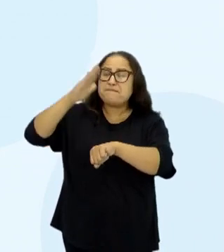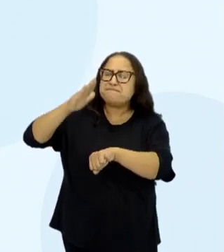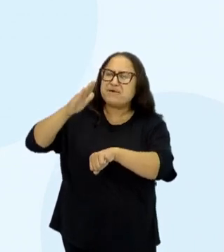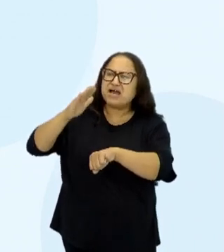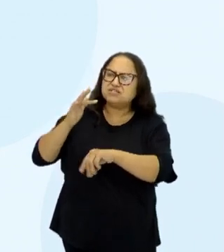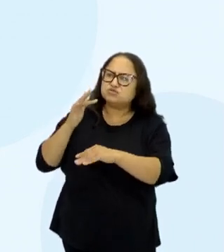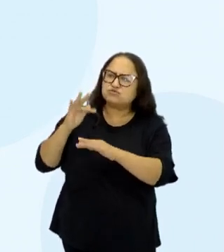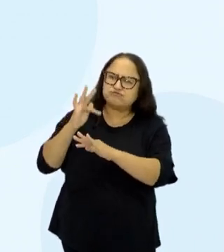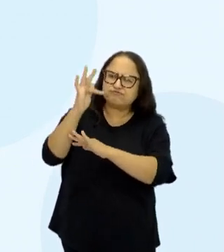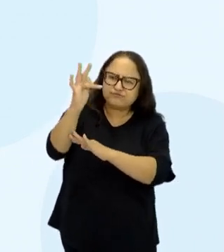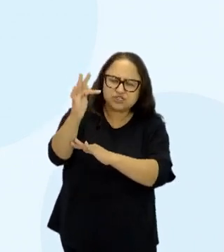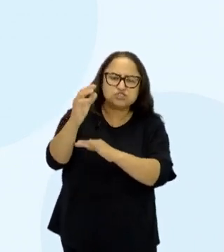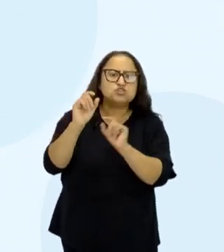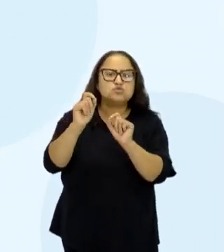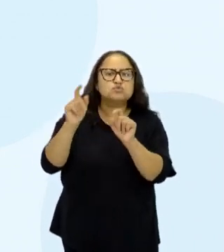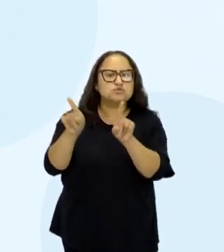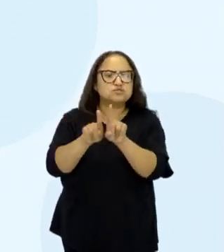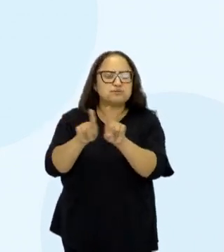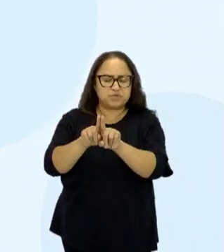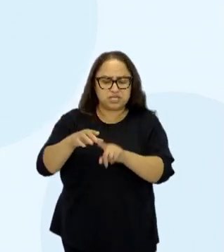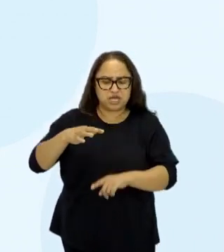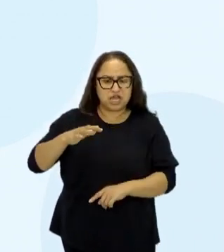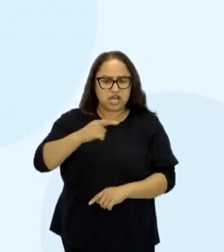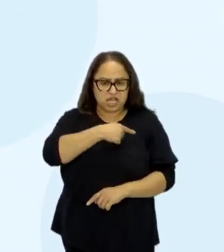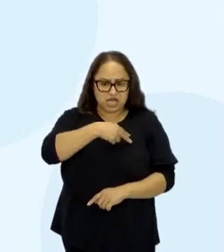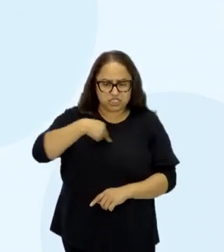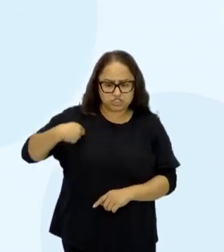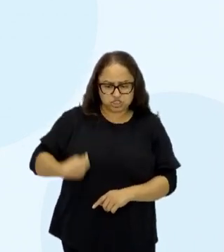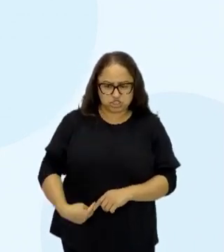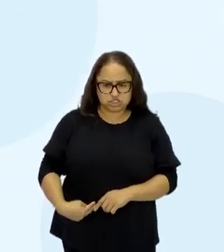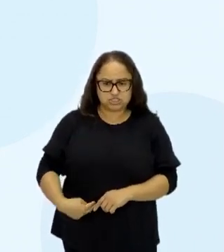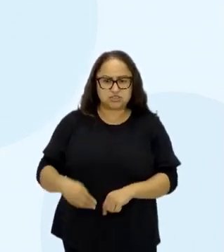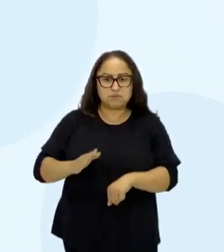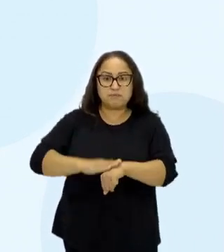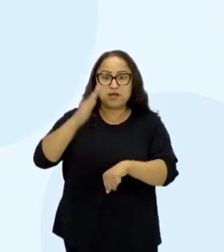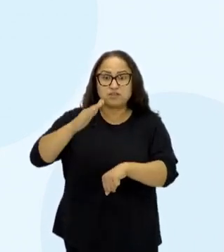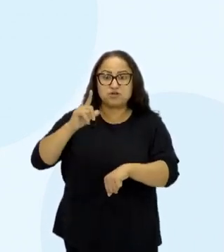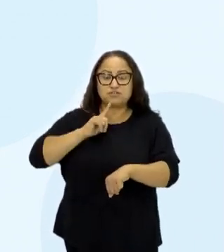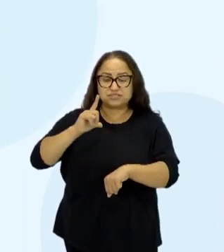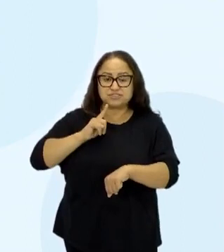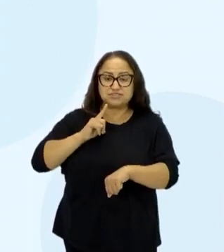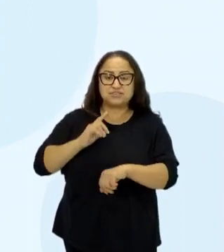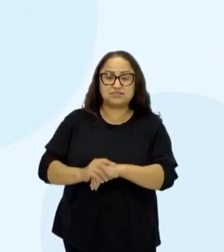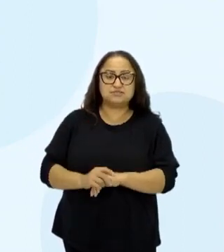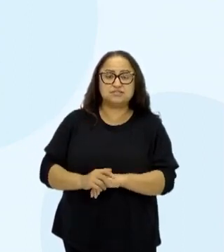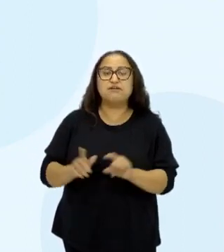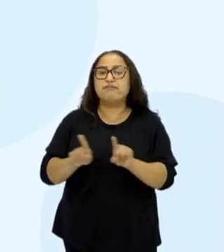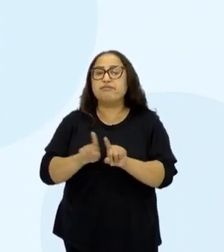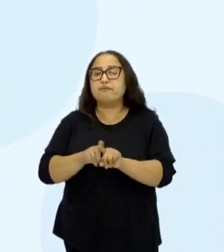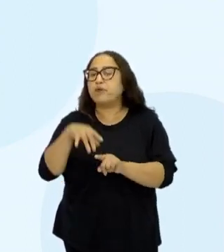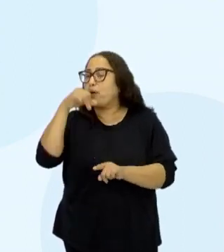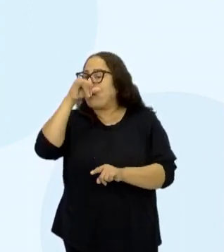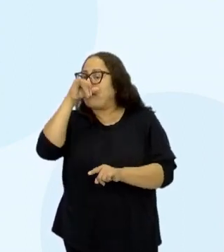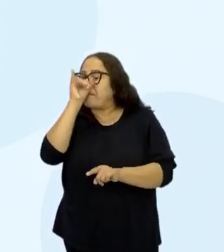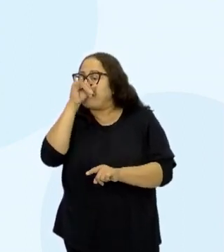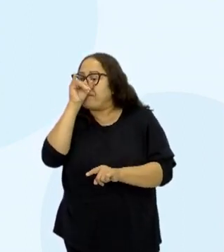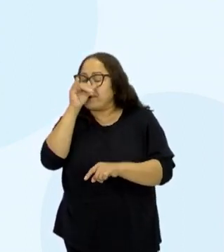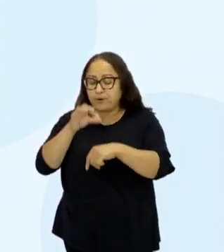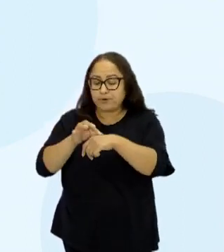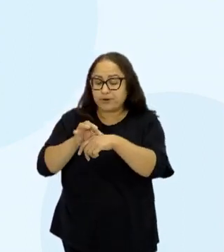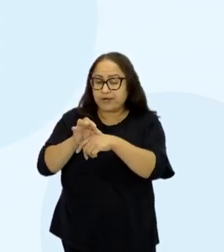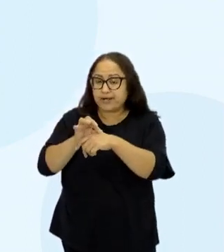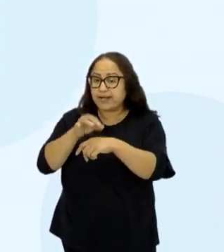por exemplo, a China, que era um dos maiores produtores de carne e de aves, né? E a carne suína, né, que